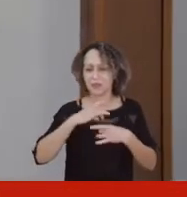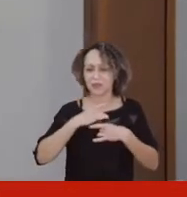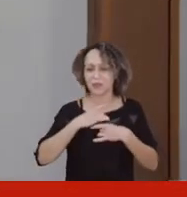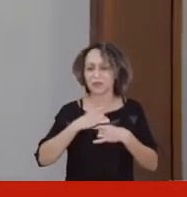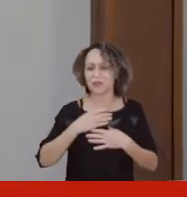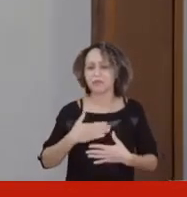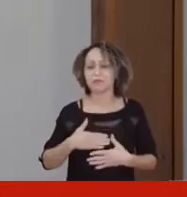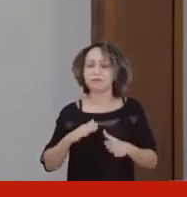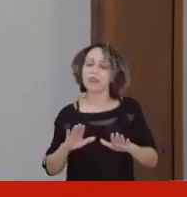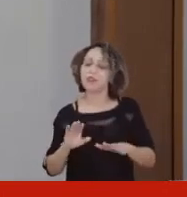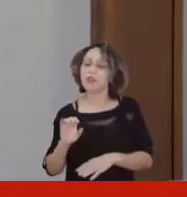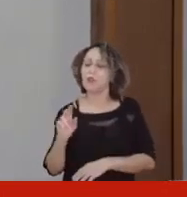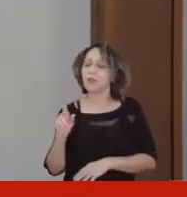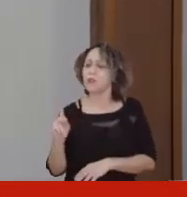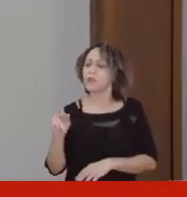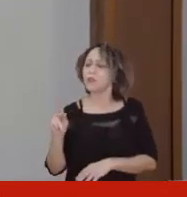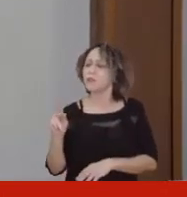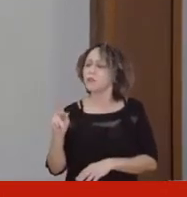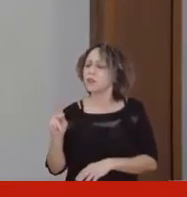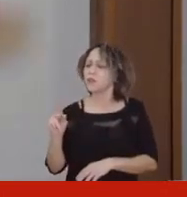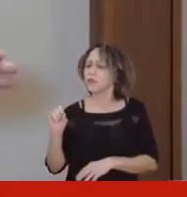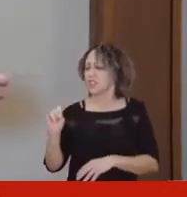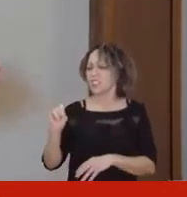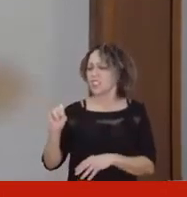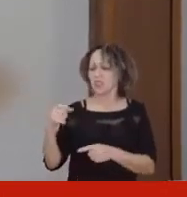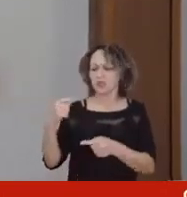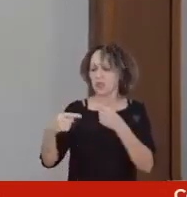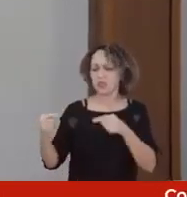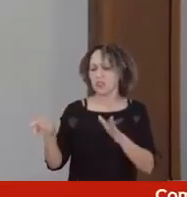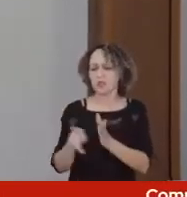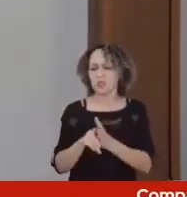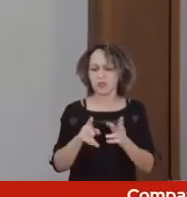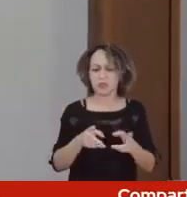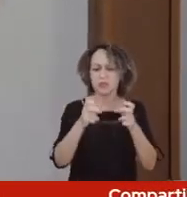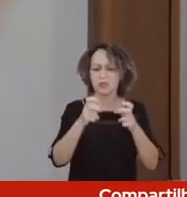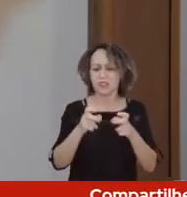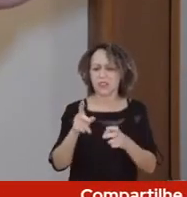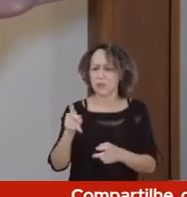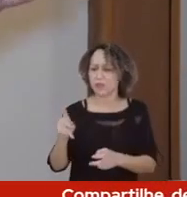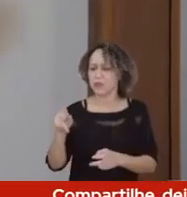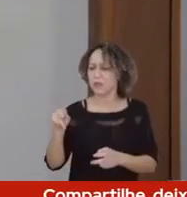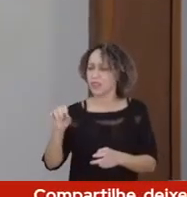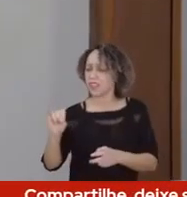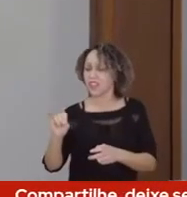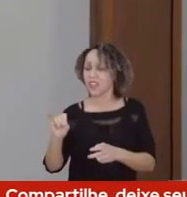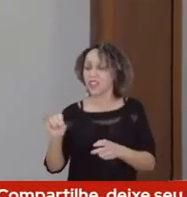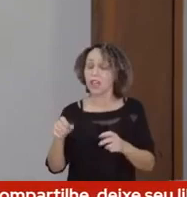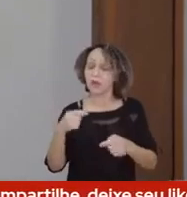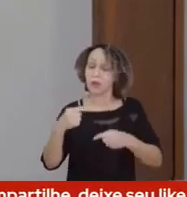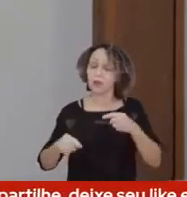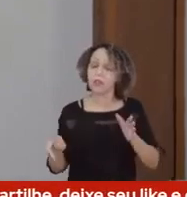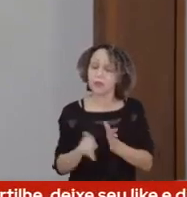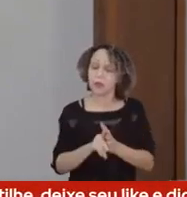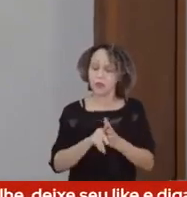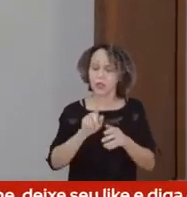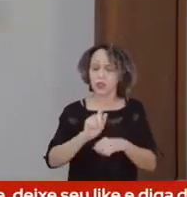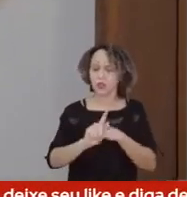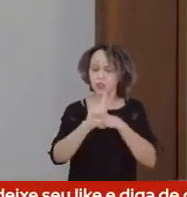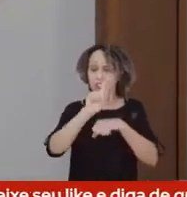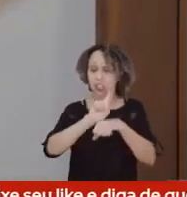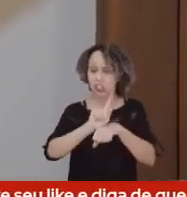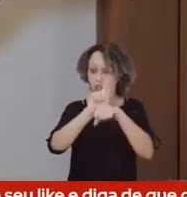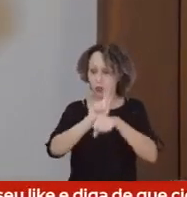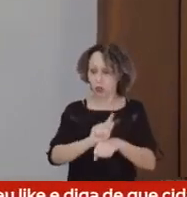Primeiro, o PPI não é uma política da Petrobras, é uma política dos gestores da Petrobras. Petrobras é uma coisa, os gestores que estão ocupando a empresa é